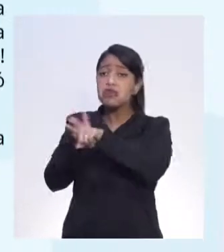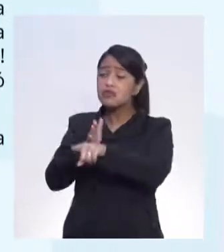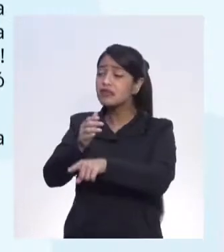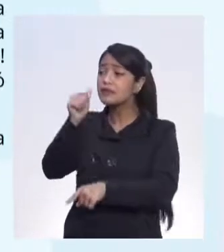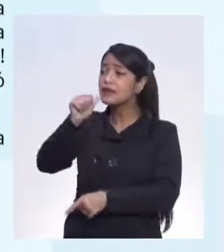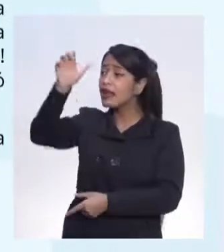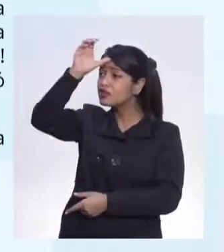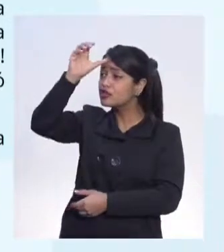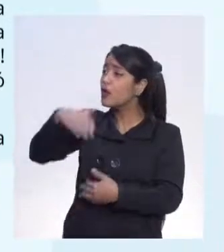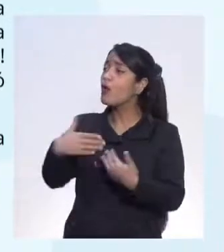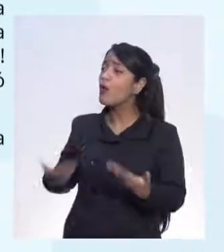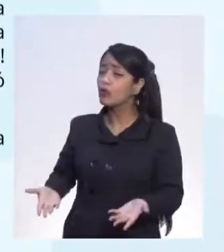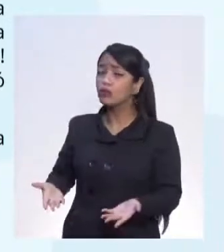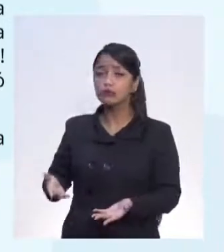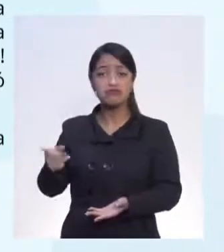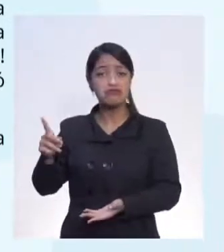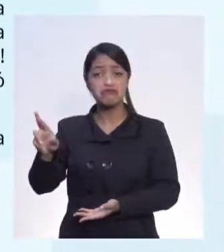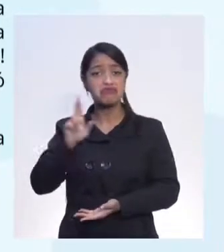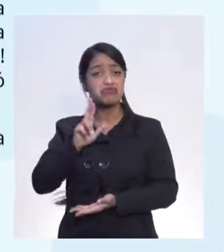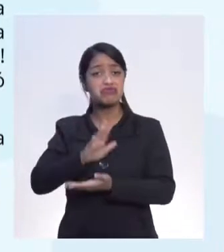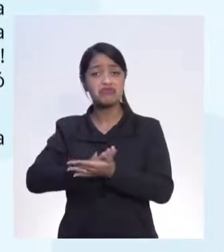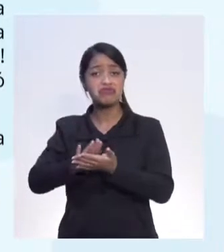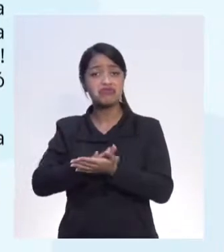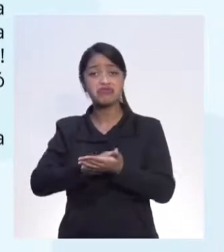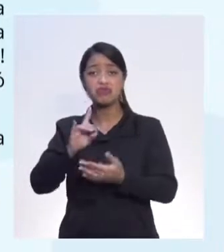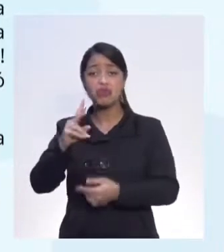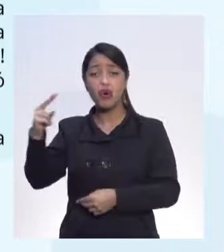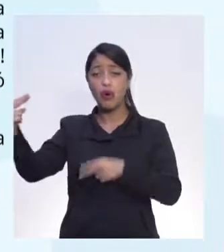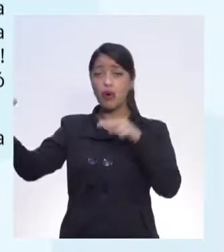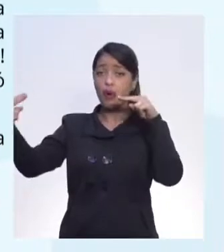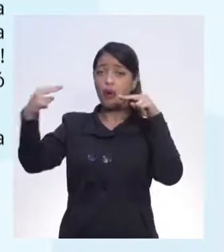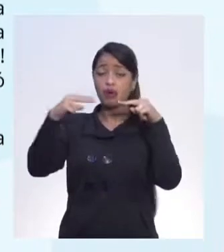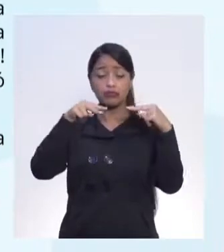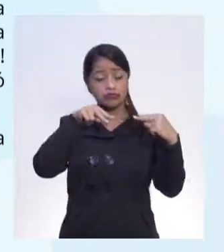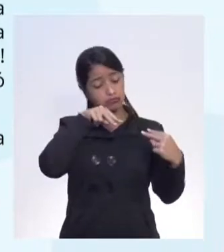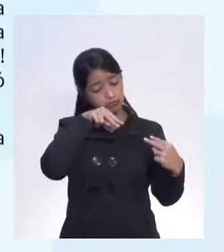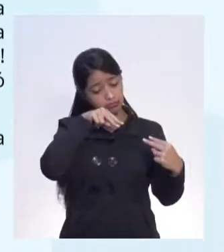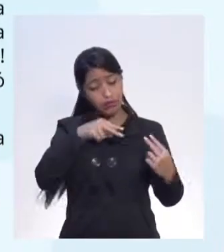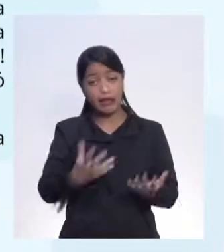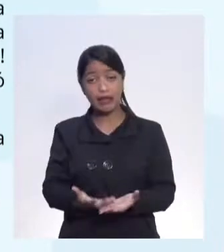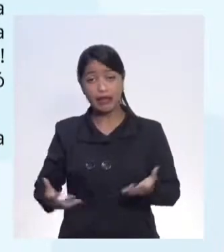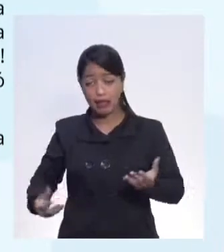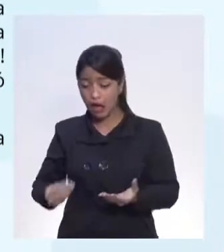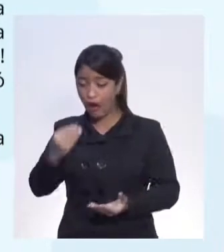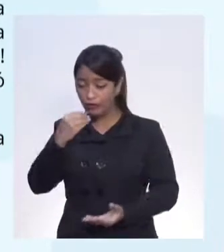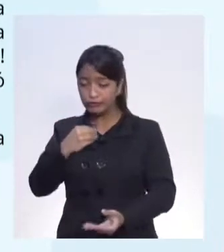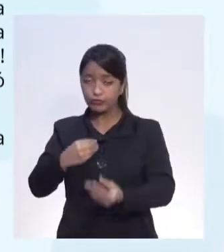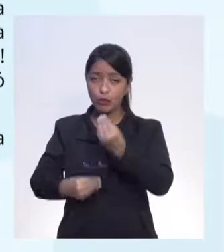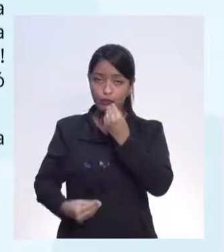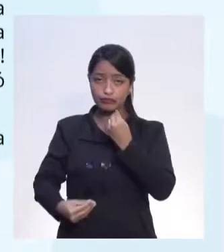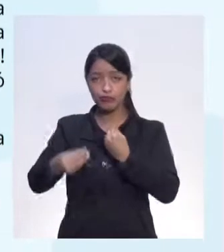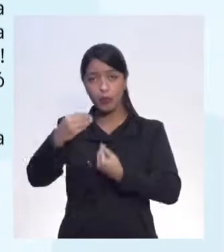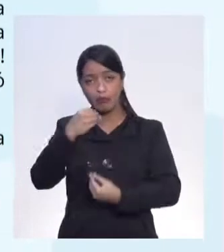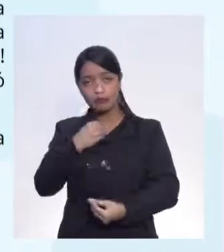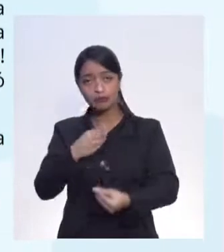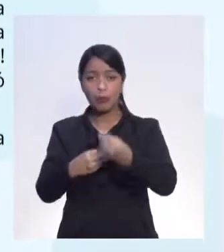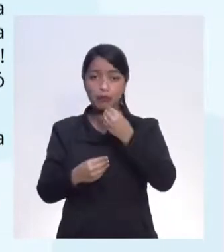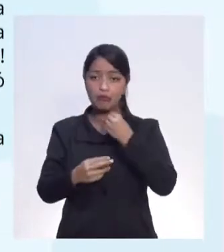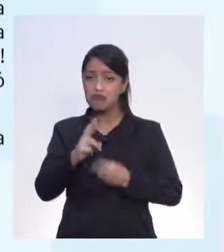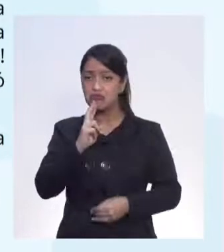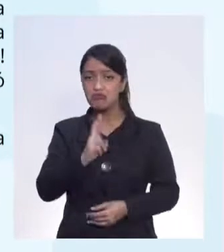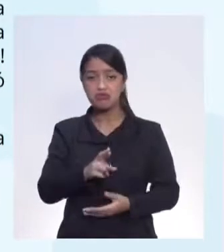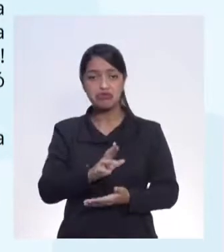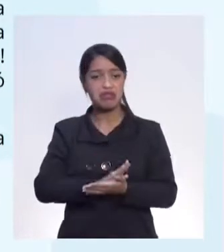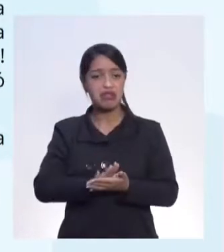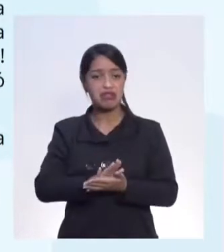olho parado, sempre a mastigar umas coisas que tira daquela cesta. Isto,